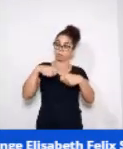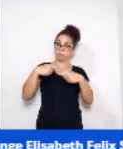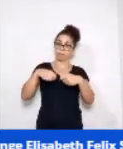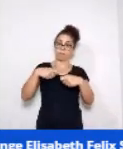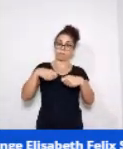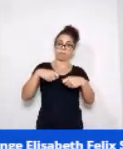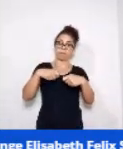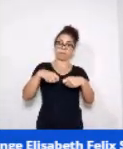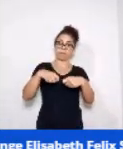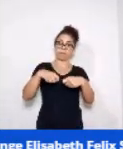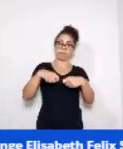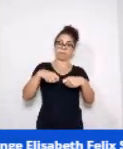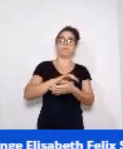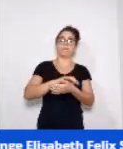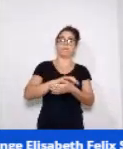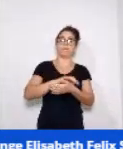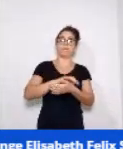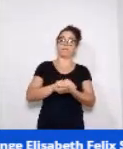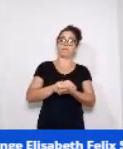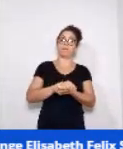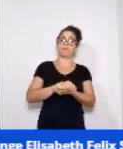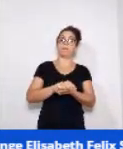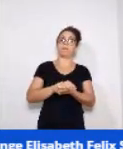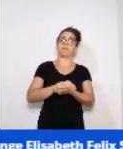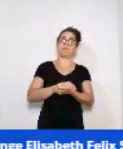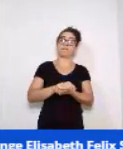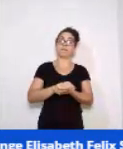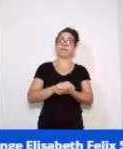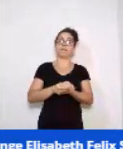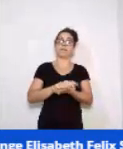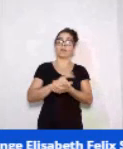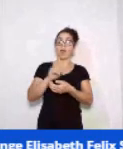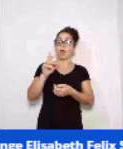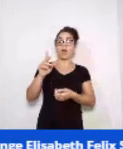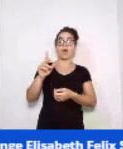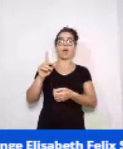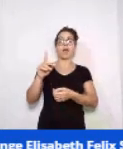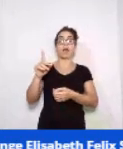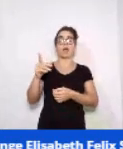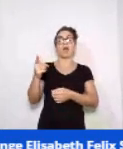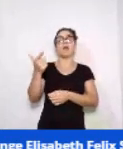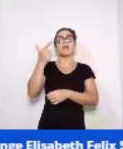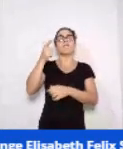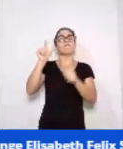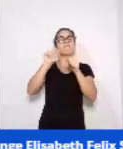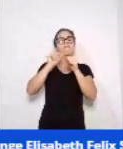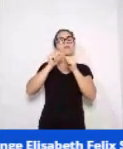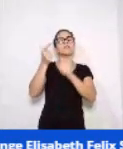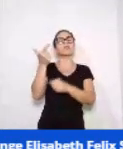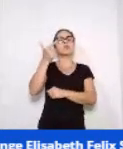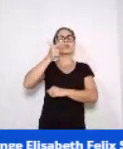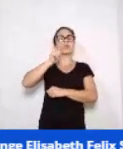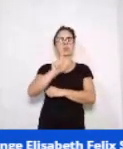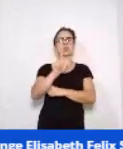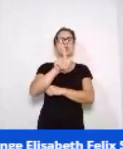aqui para vocês, se reposicionar enquanto professor, né, e refletir acerca